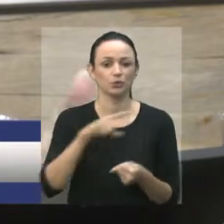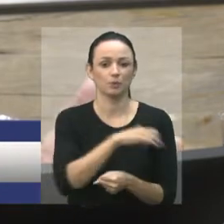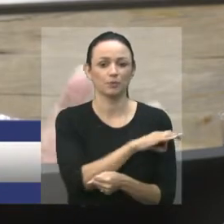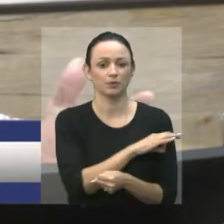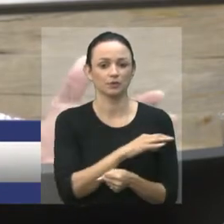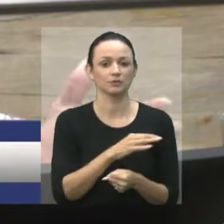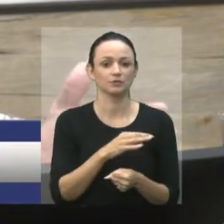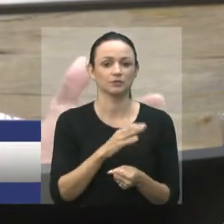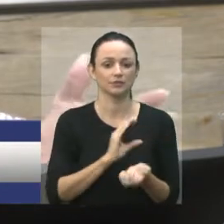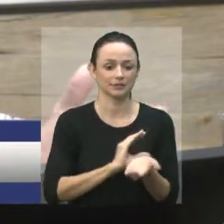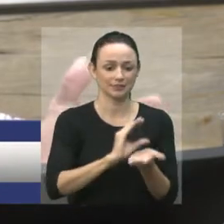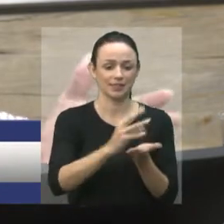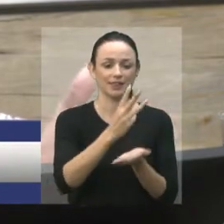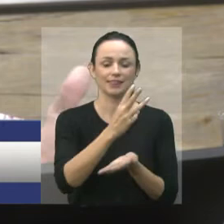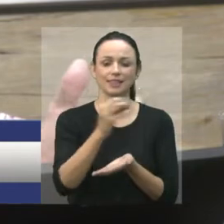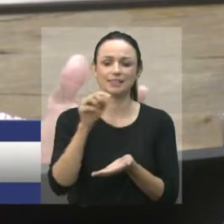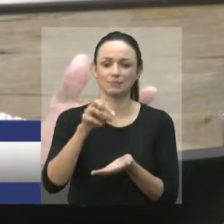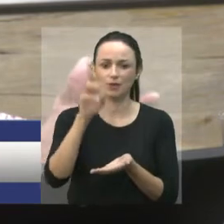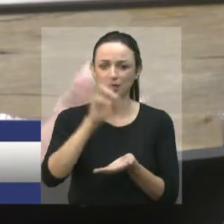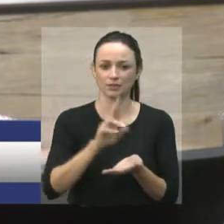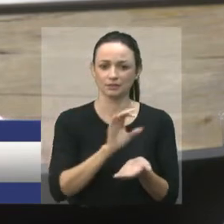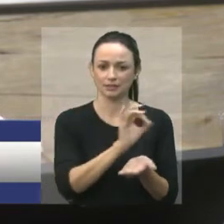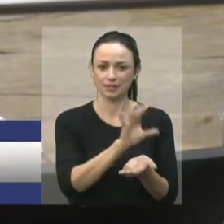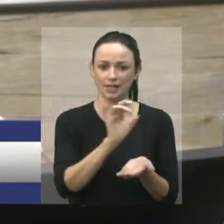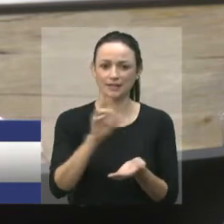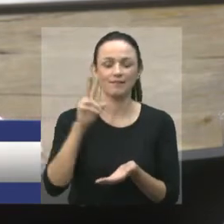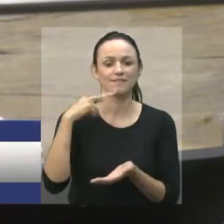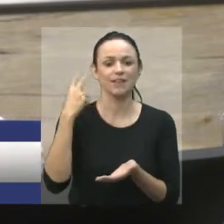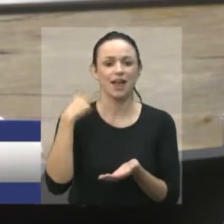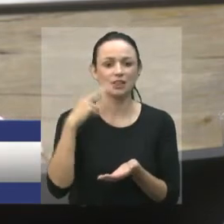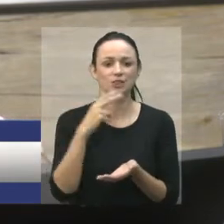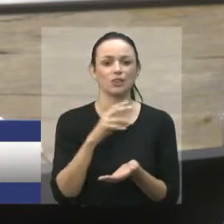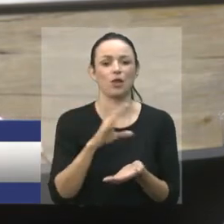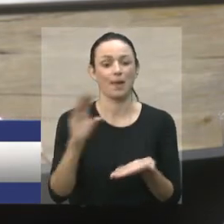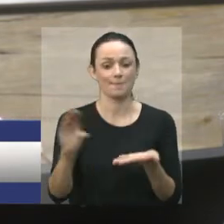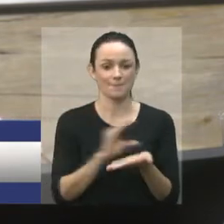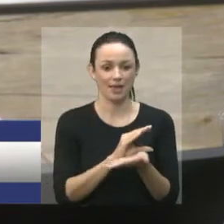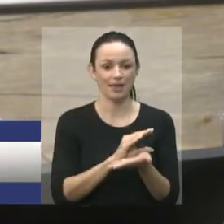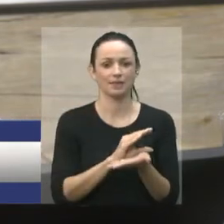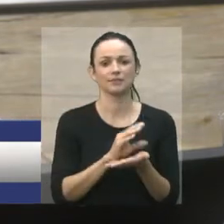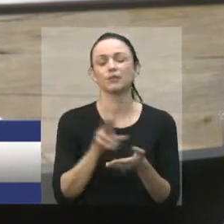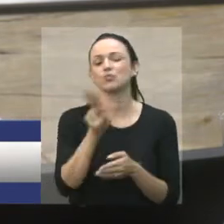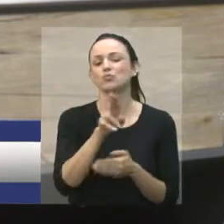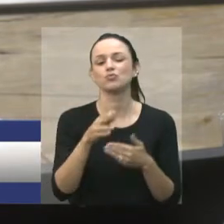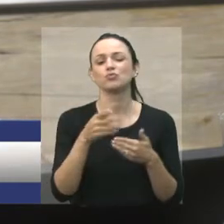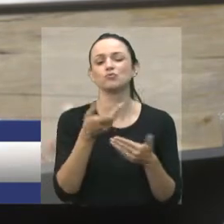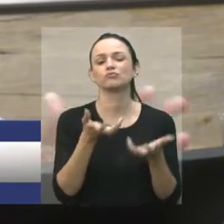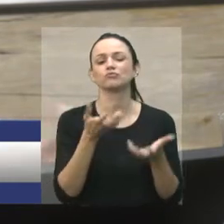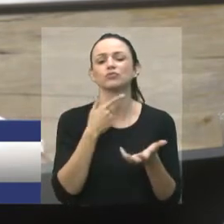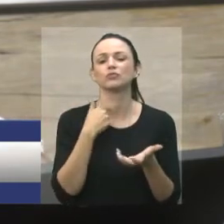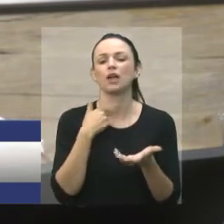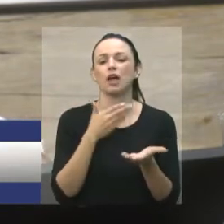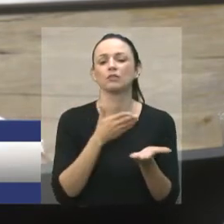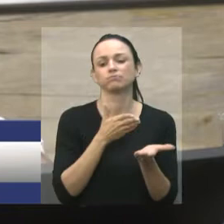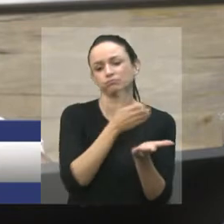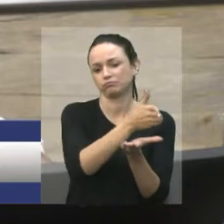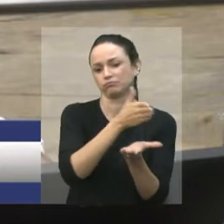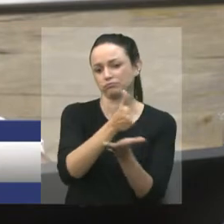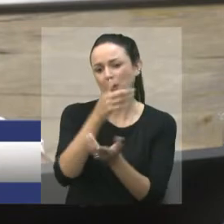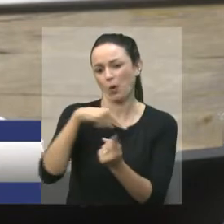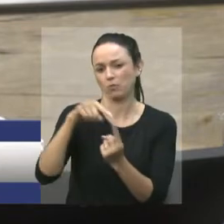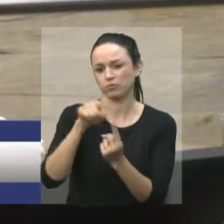de destinar R$300 mil a cada vereador como emenda para que ele destinasse a cada ação que ele